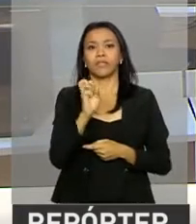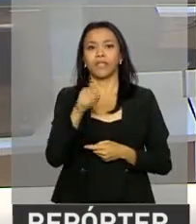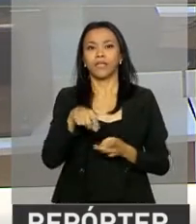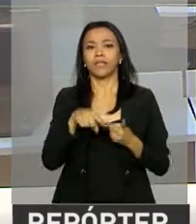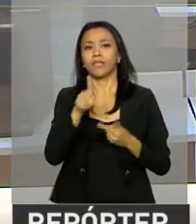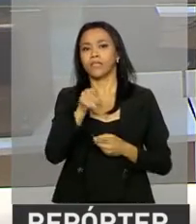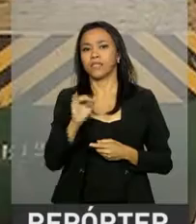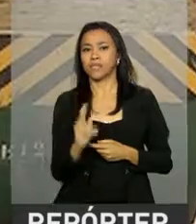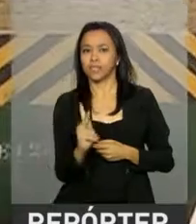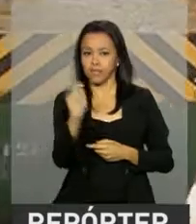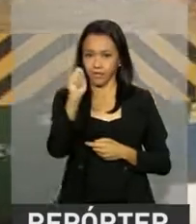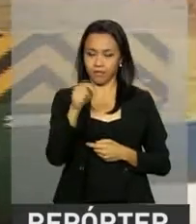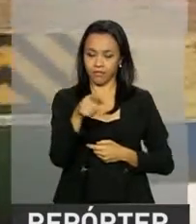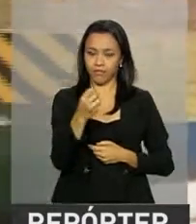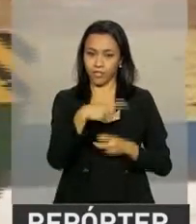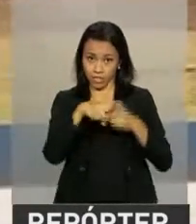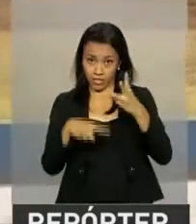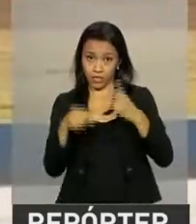a chikungunya.